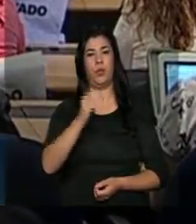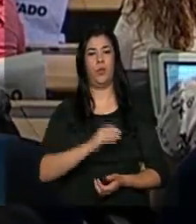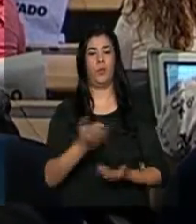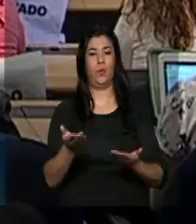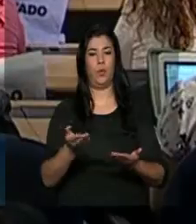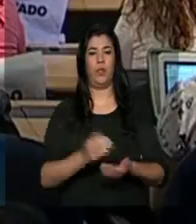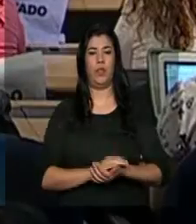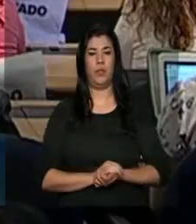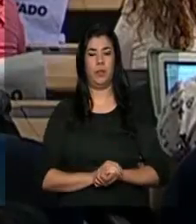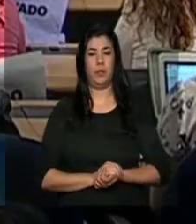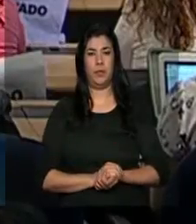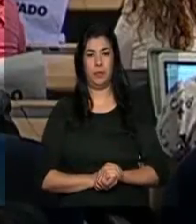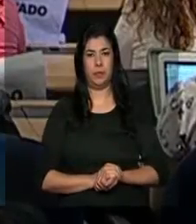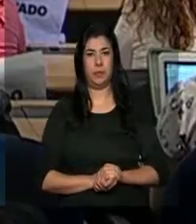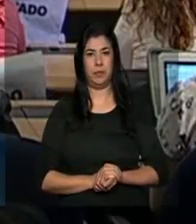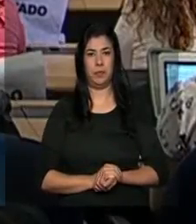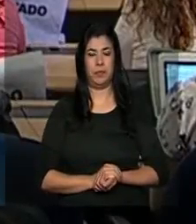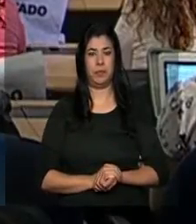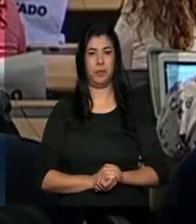Tem truque.